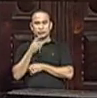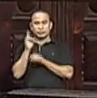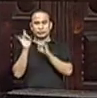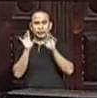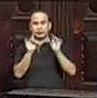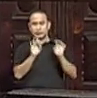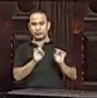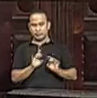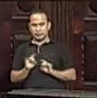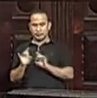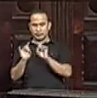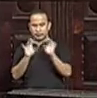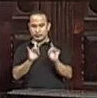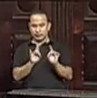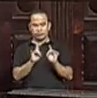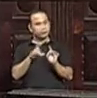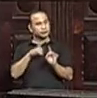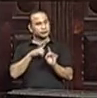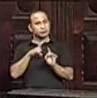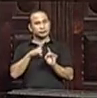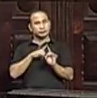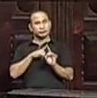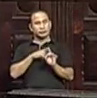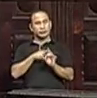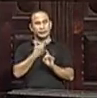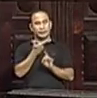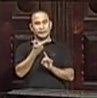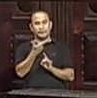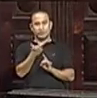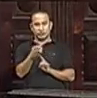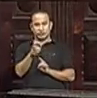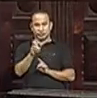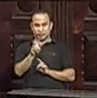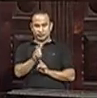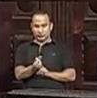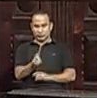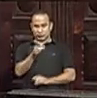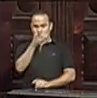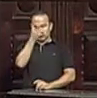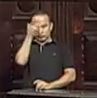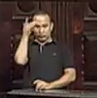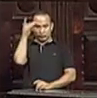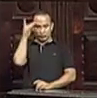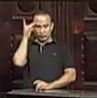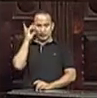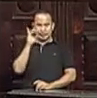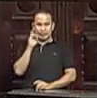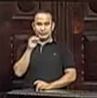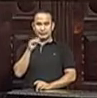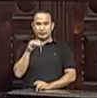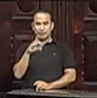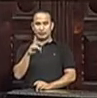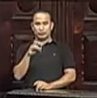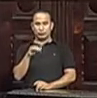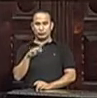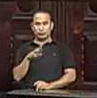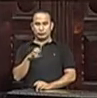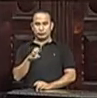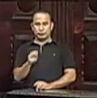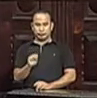especial, composto de 25 senhores desembargadores,